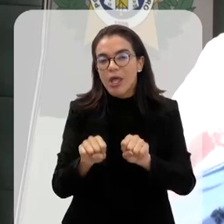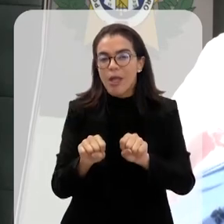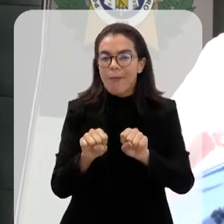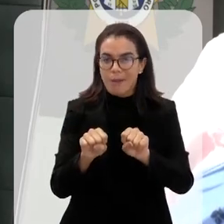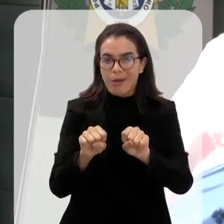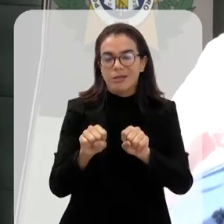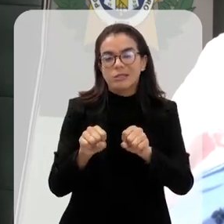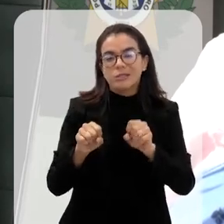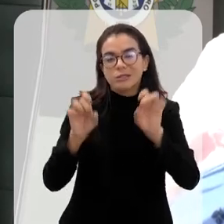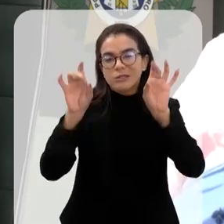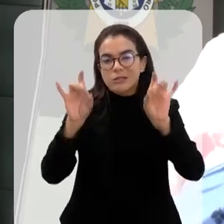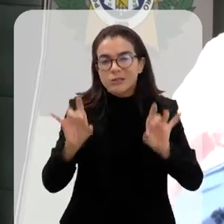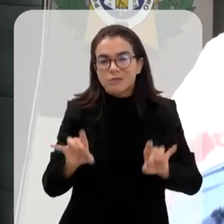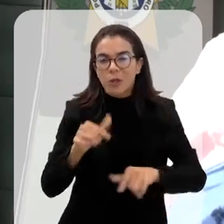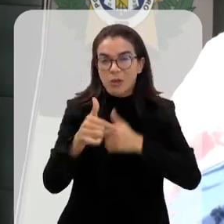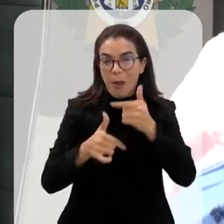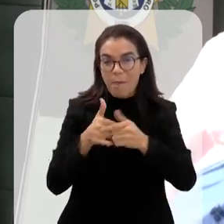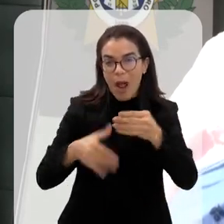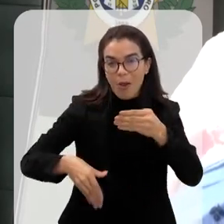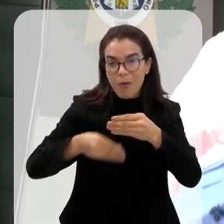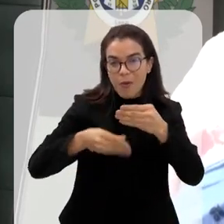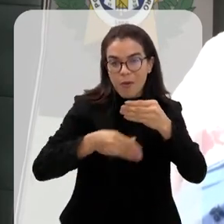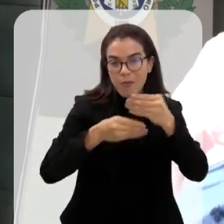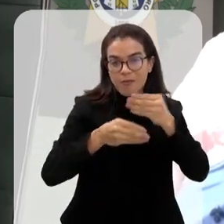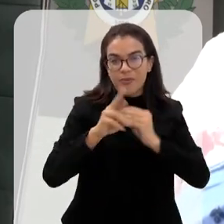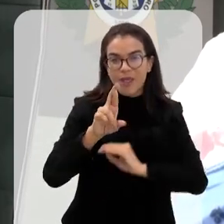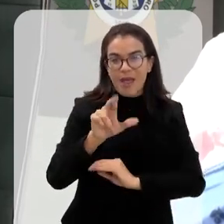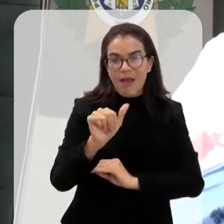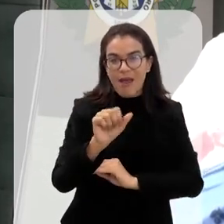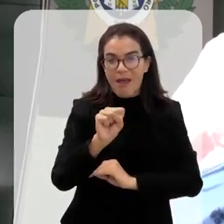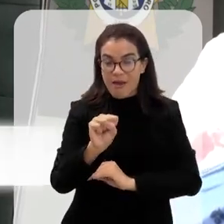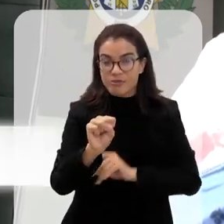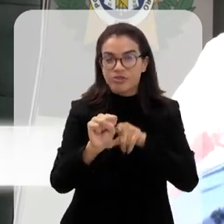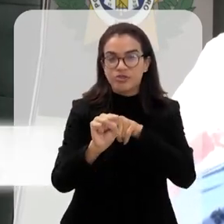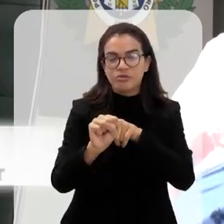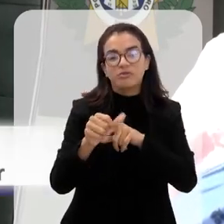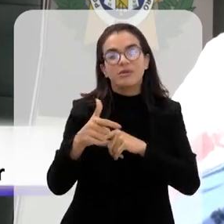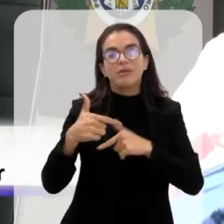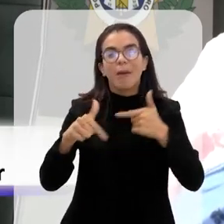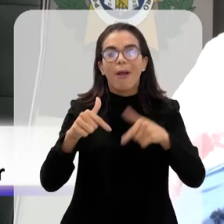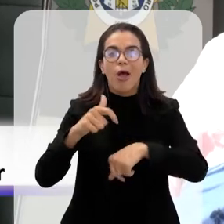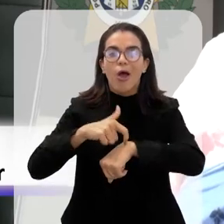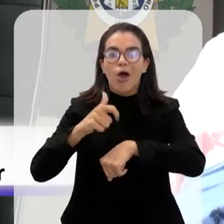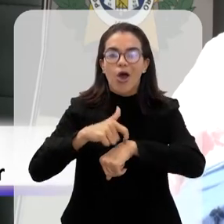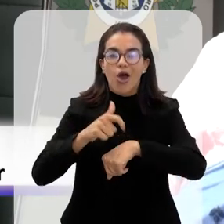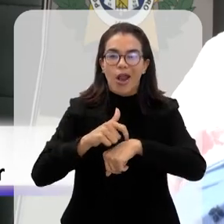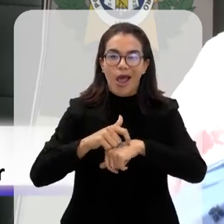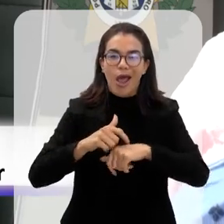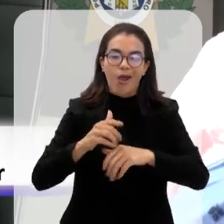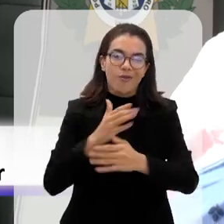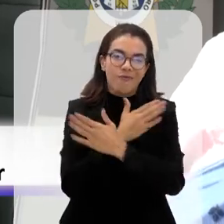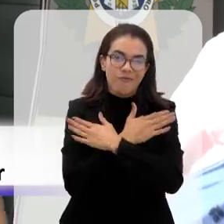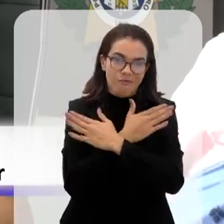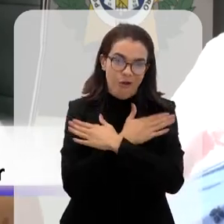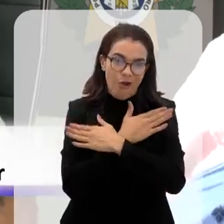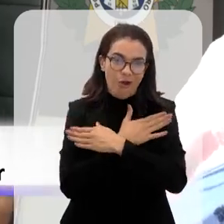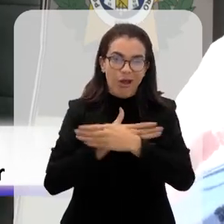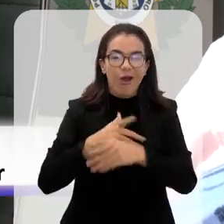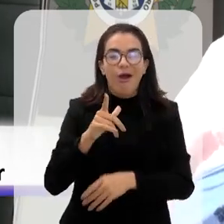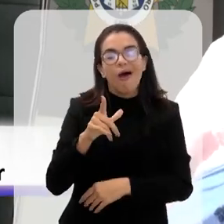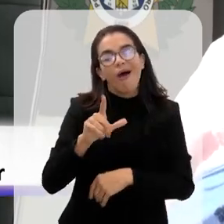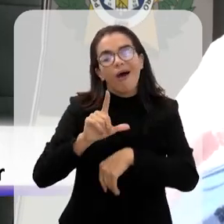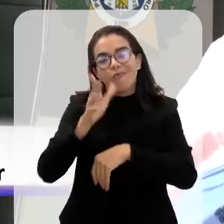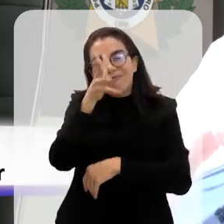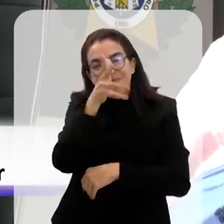Serviço, que é o RAES, e eles trabalham nas folgas, então eles ganham